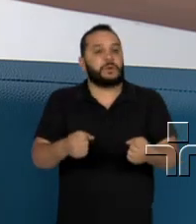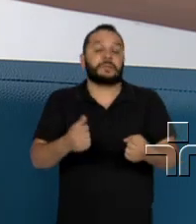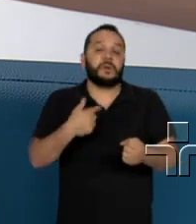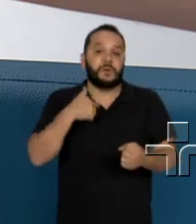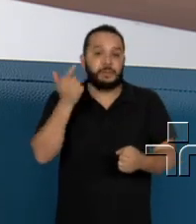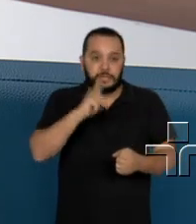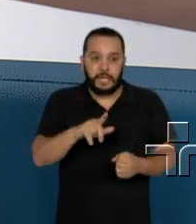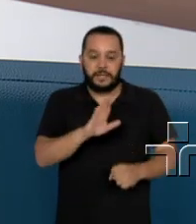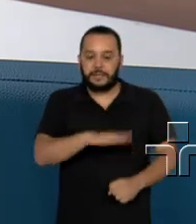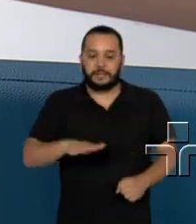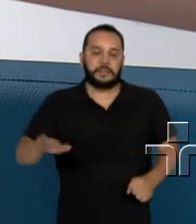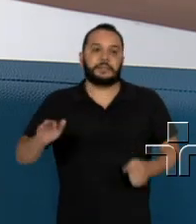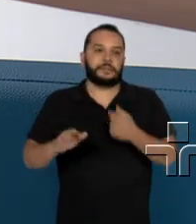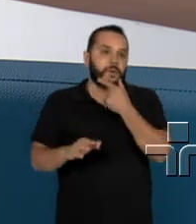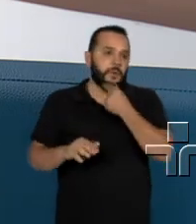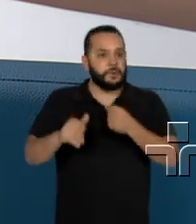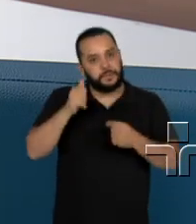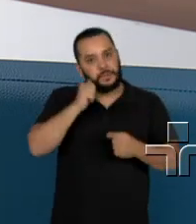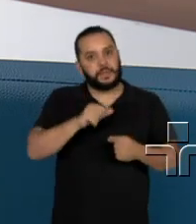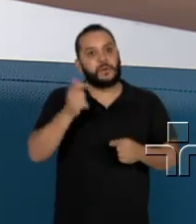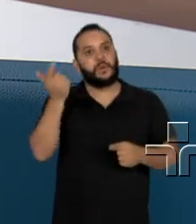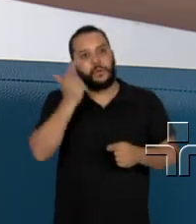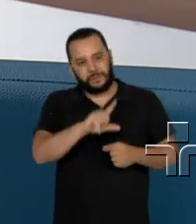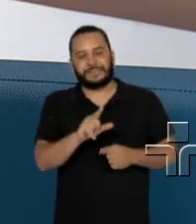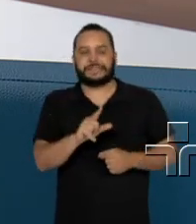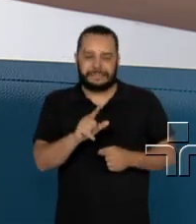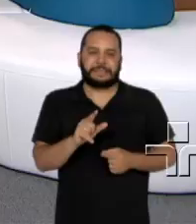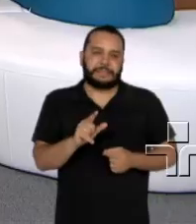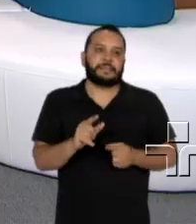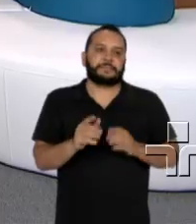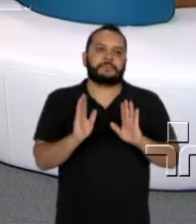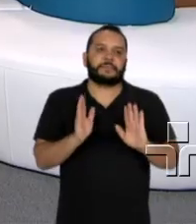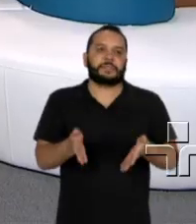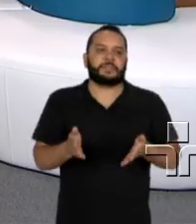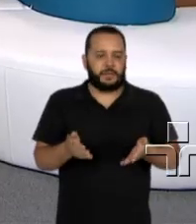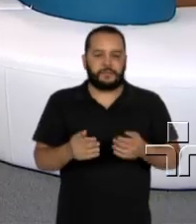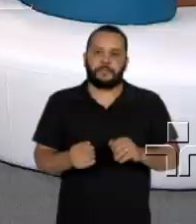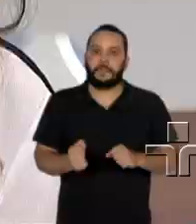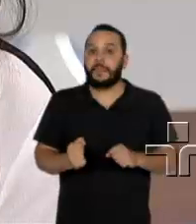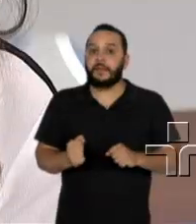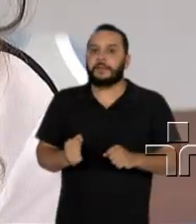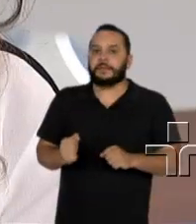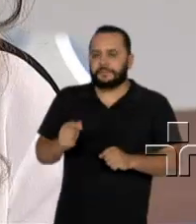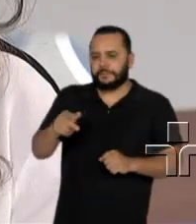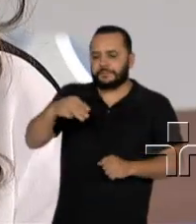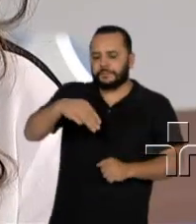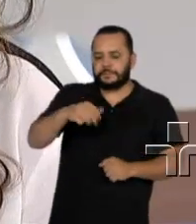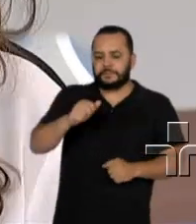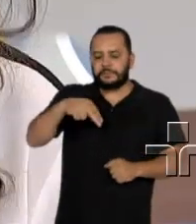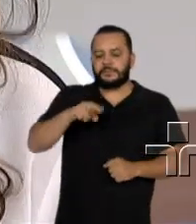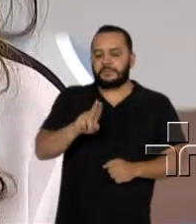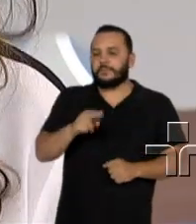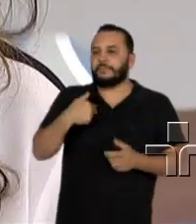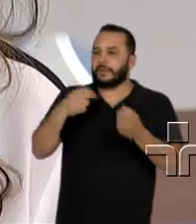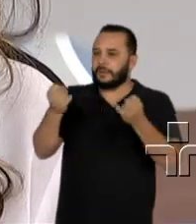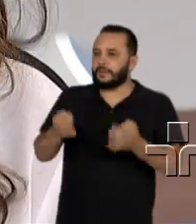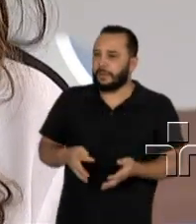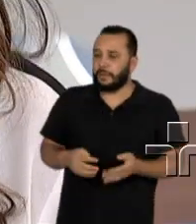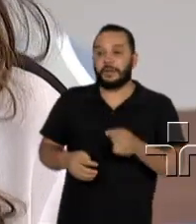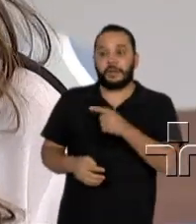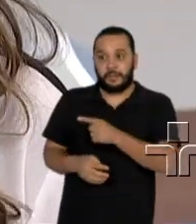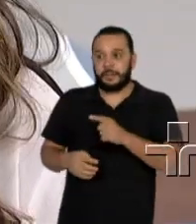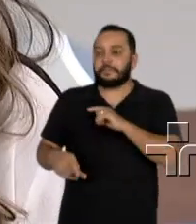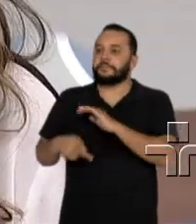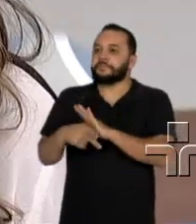rapazes consigam o essencial à amano falou um pouquinho né de quando ela faz a o